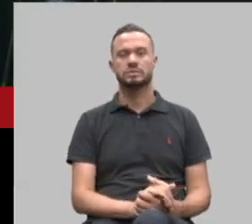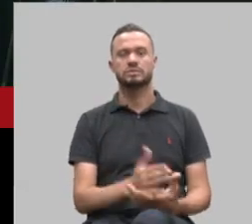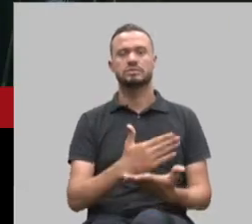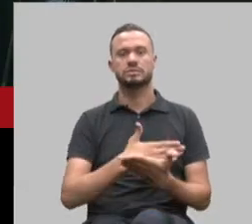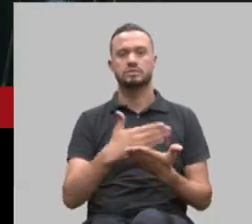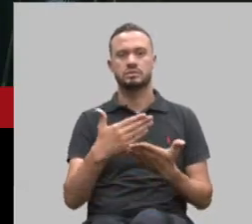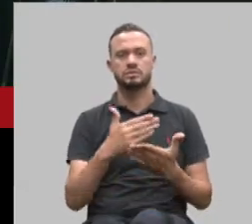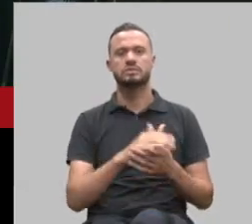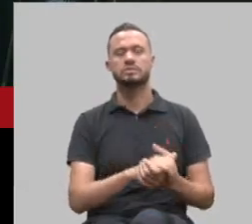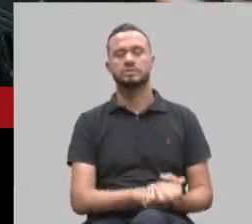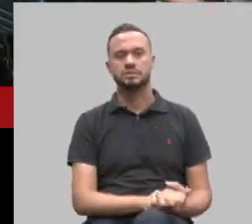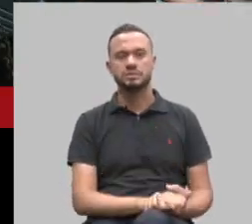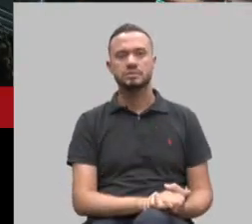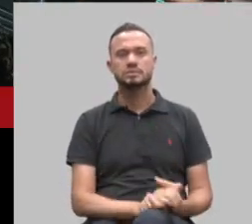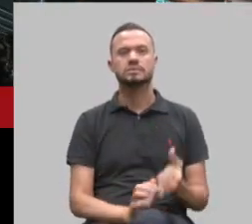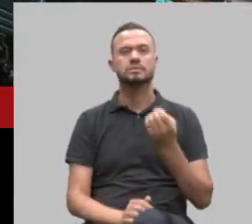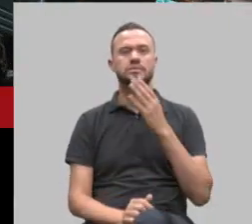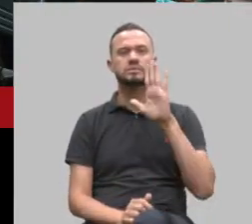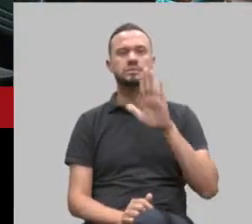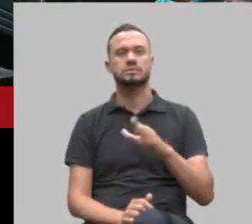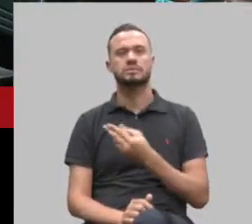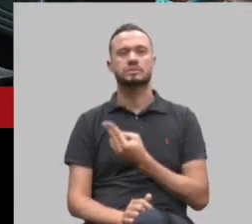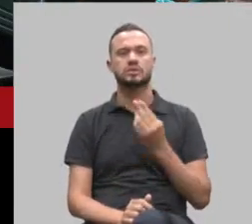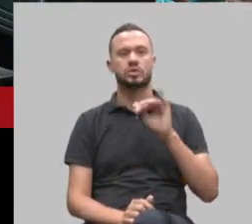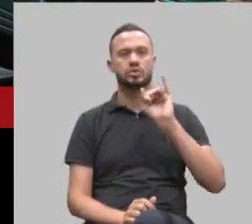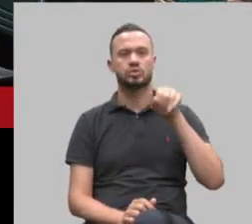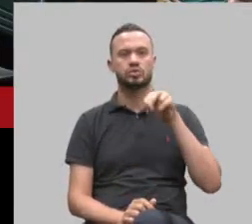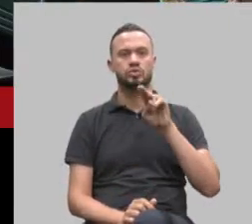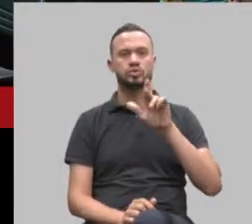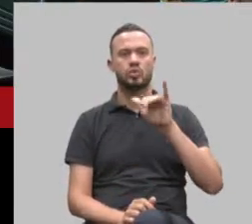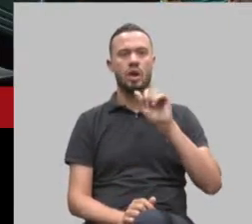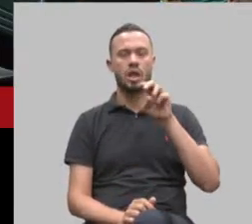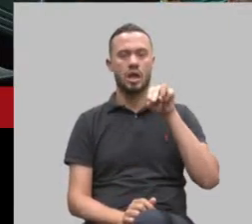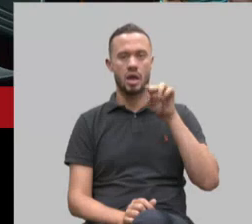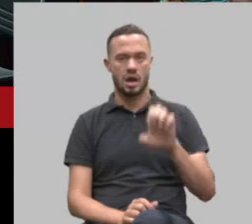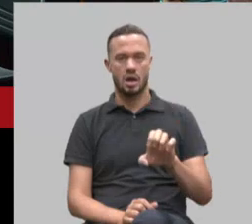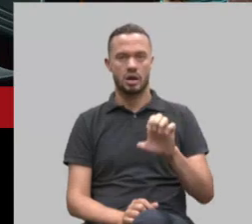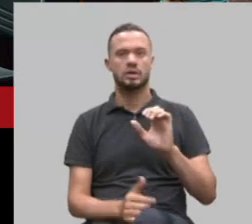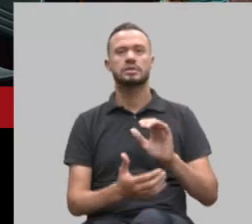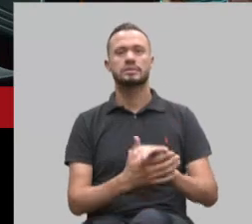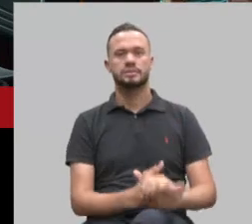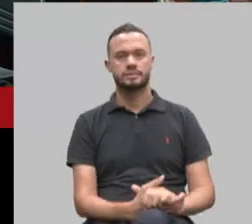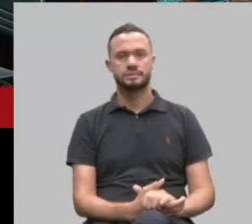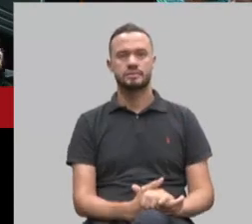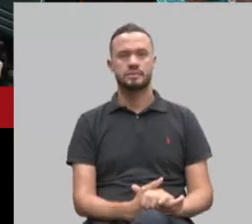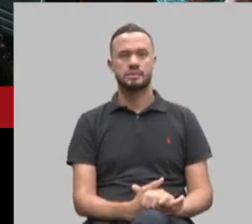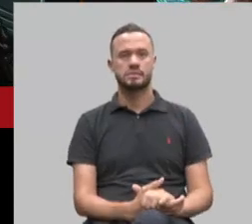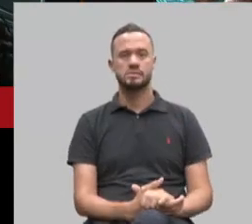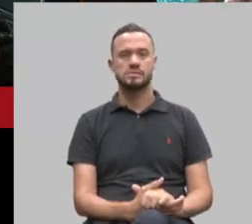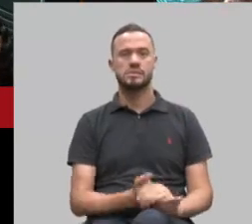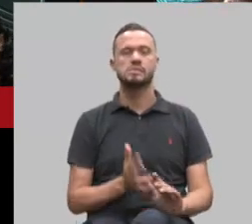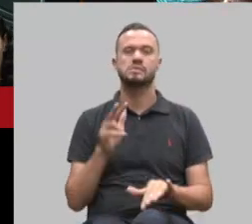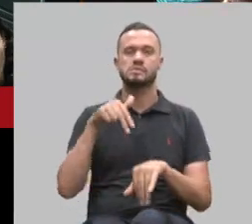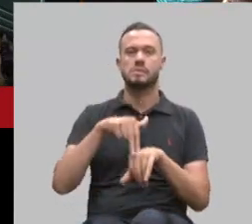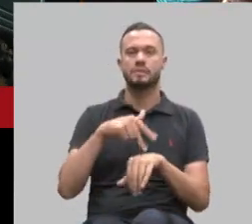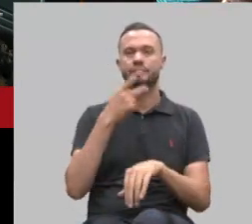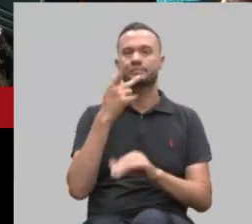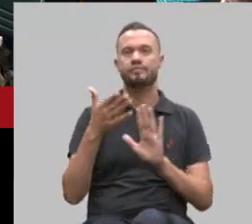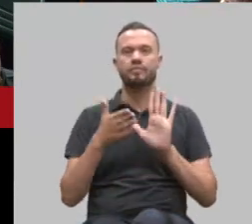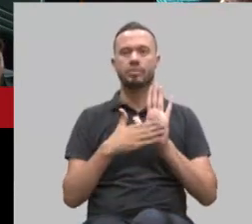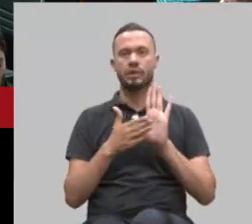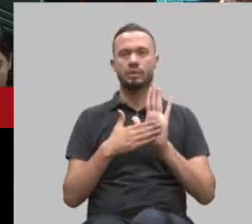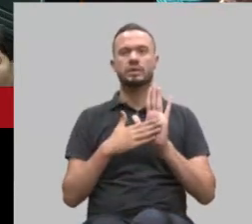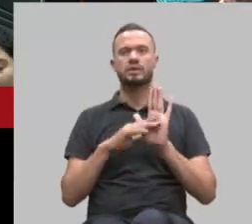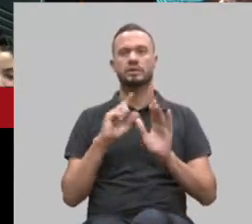começar Boa tarde meu nome é Juliane Martin sou de catas altas Minas Gerais Eu venho falar sobre essa proposta assim como nosso colega